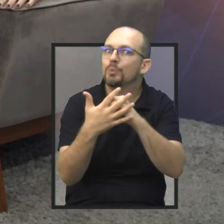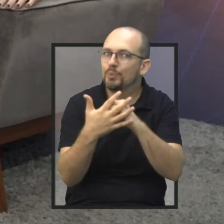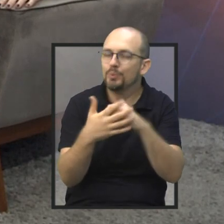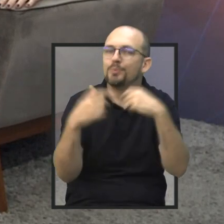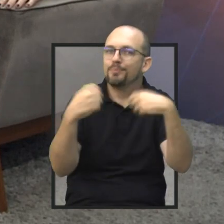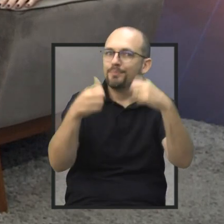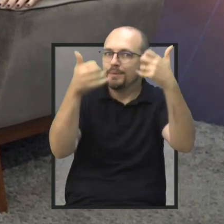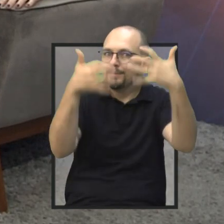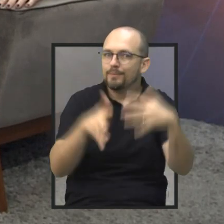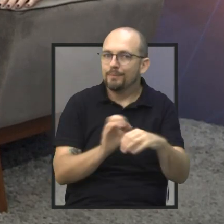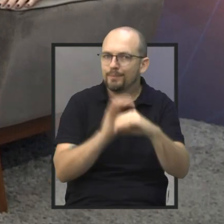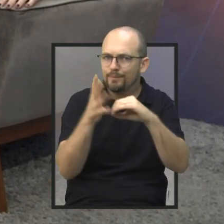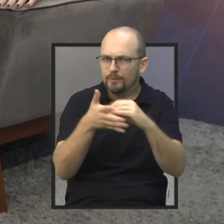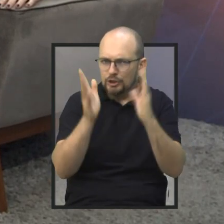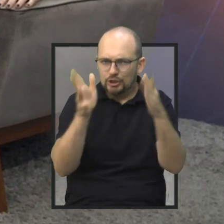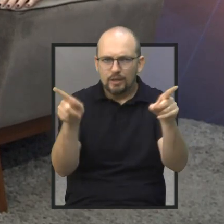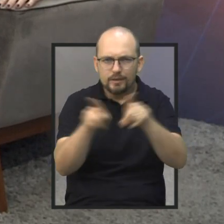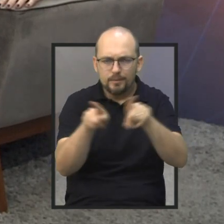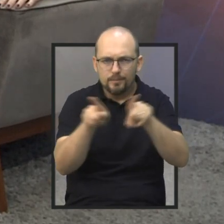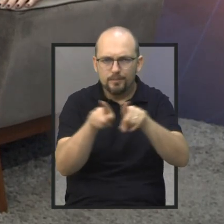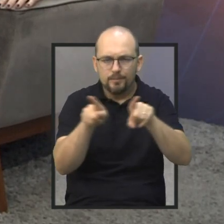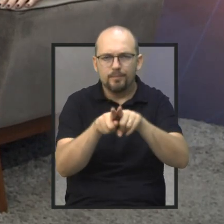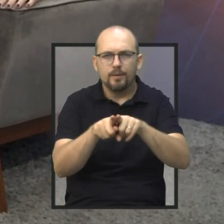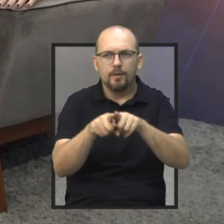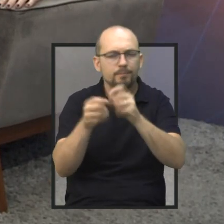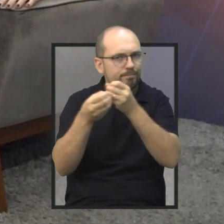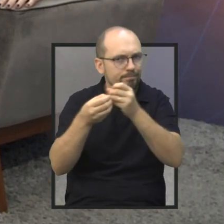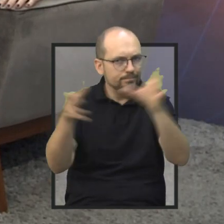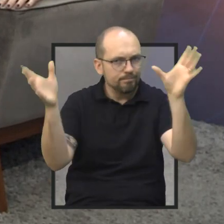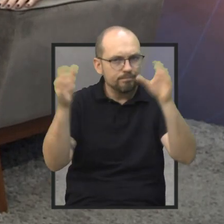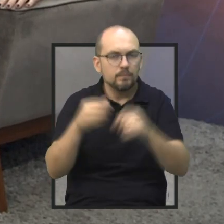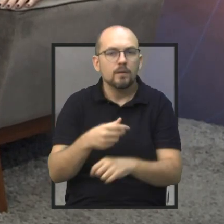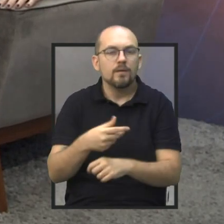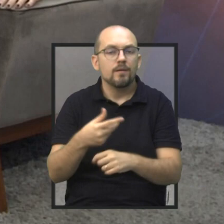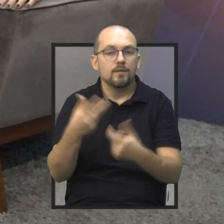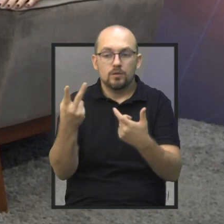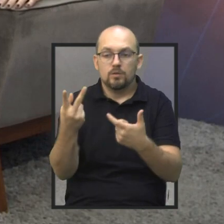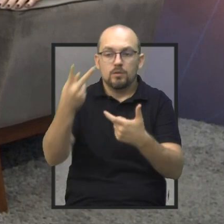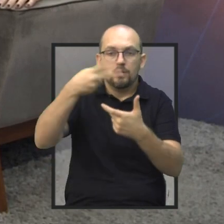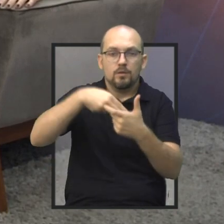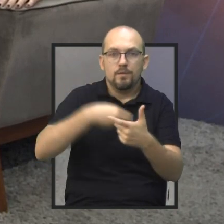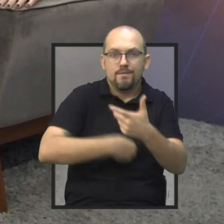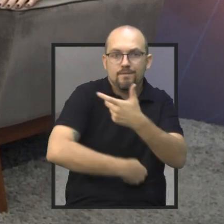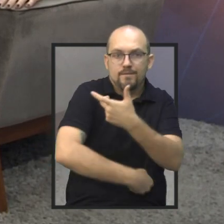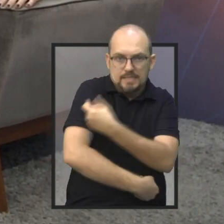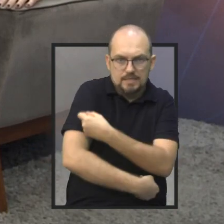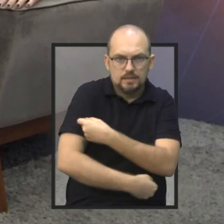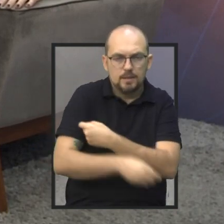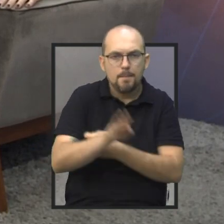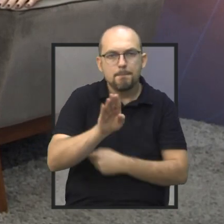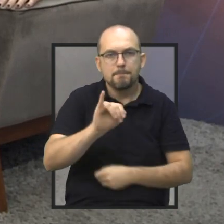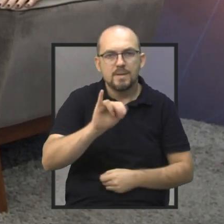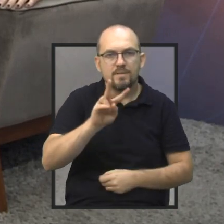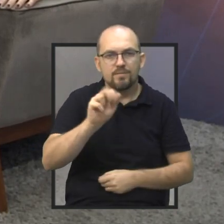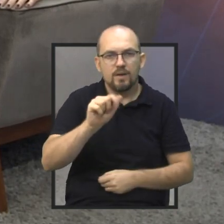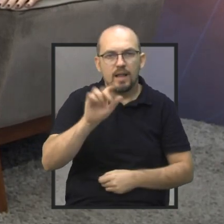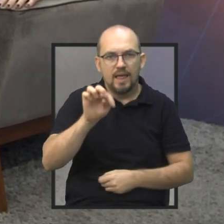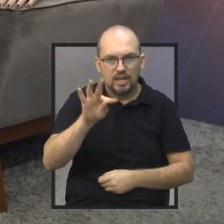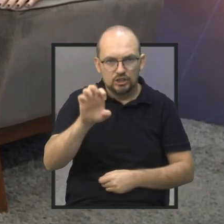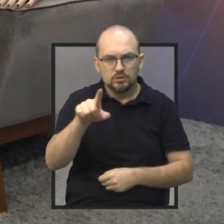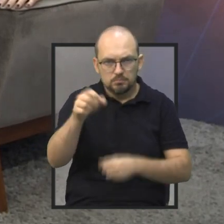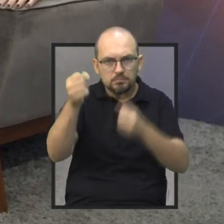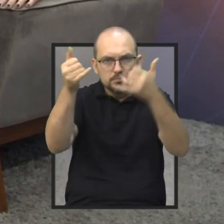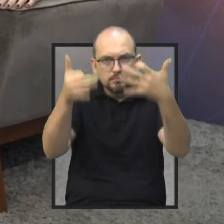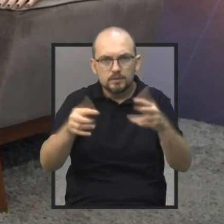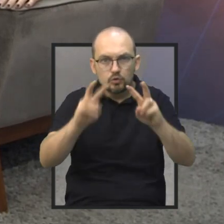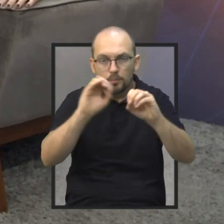não falar da Covid. Já está disponível também no sistema de saúde a vacina bivalente, né? Sim. Queria que a senhora falasse um pouquinho sobre essa vacina